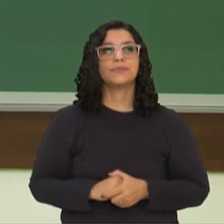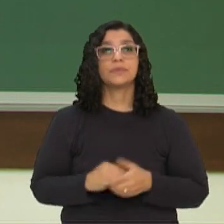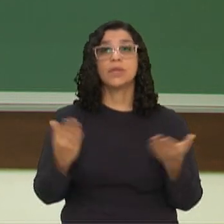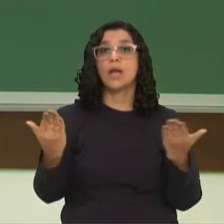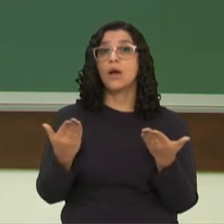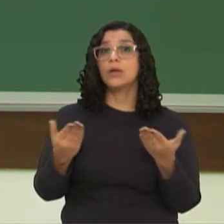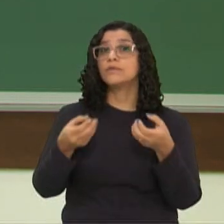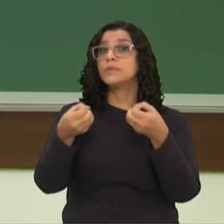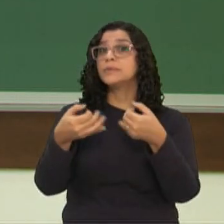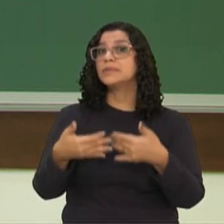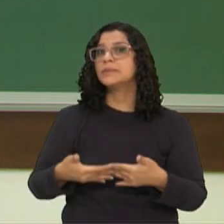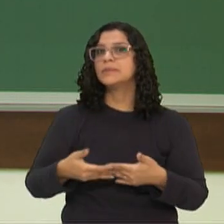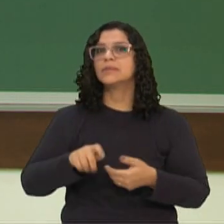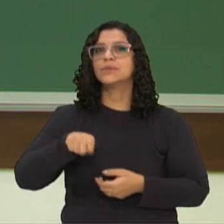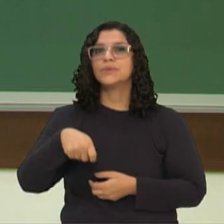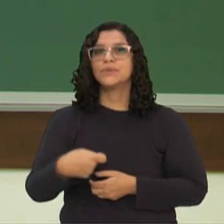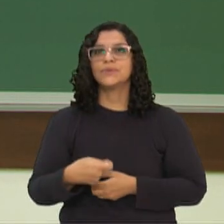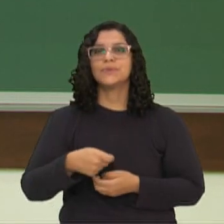vamos agora